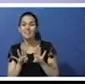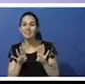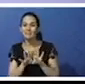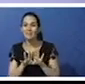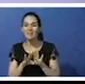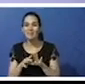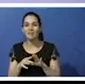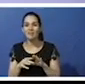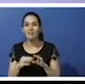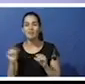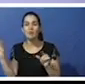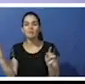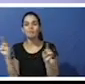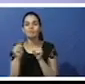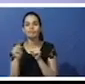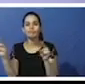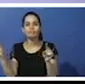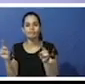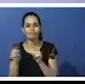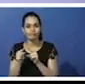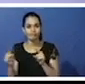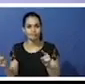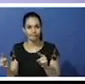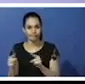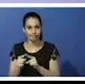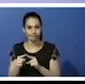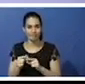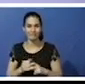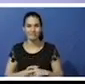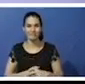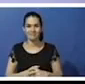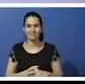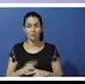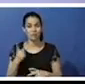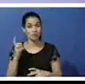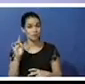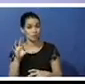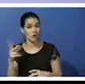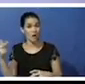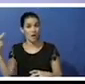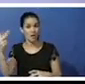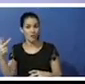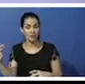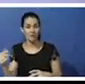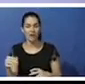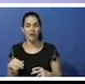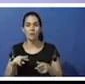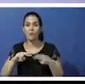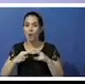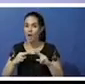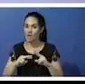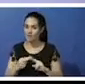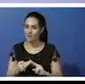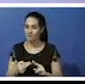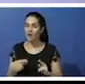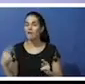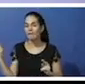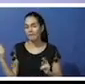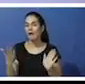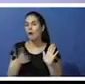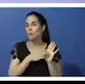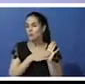usar dessa maneira com a criança, tá? De fazer só recortar e colocar a rima. Essa seria a nossa